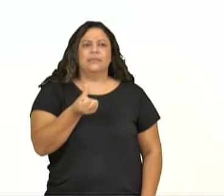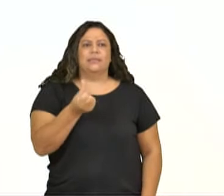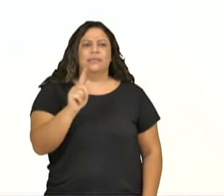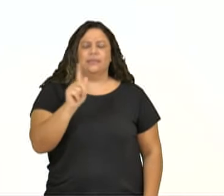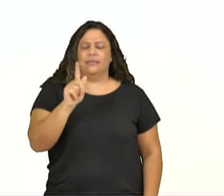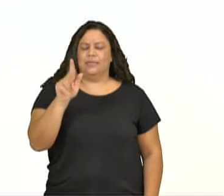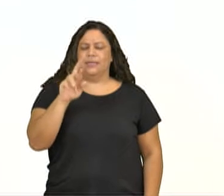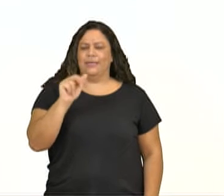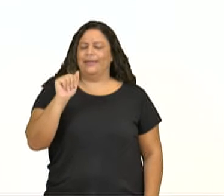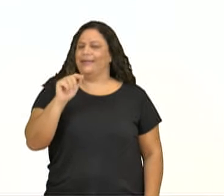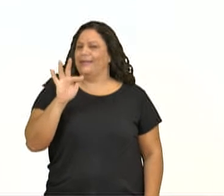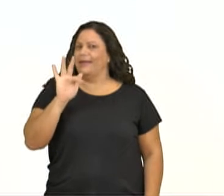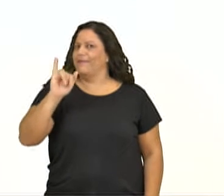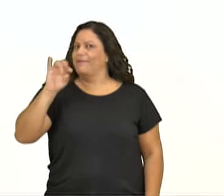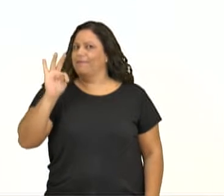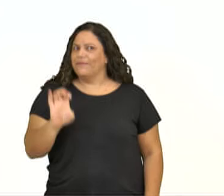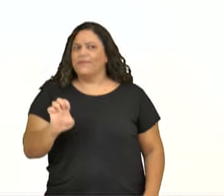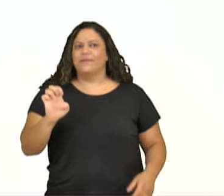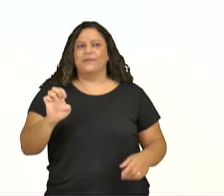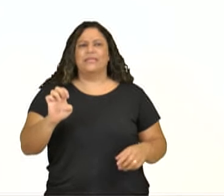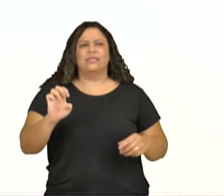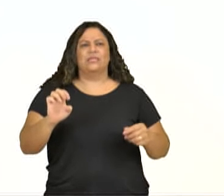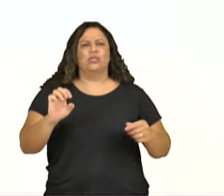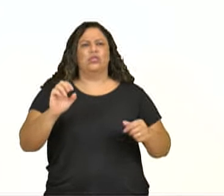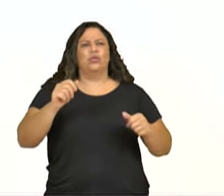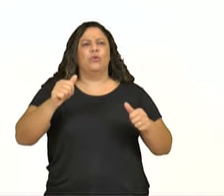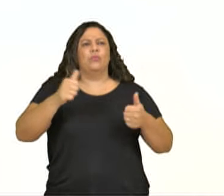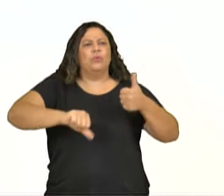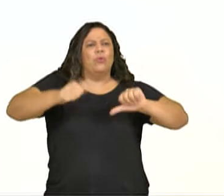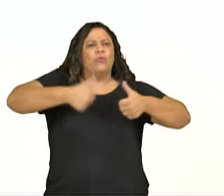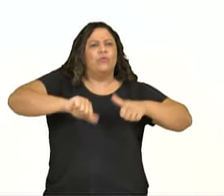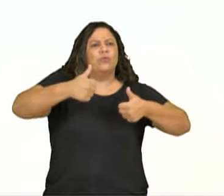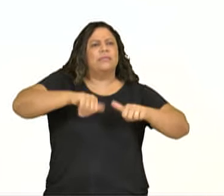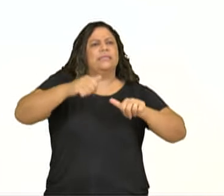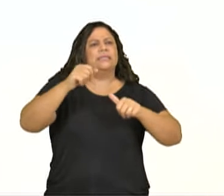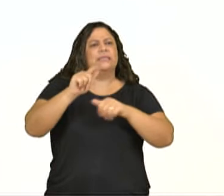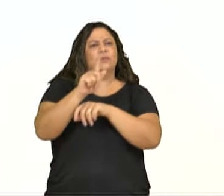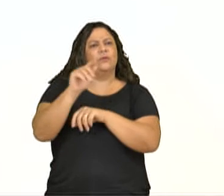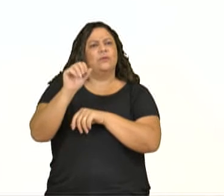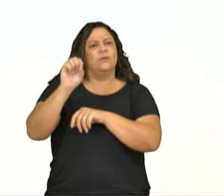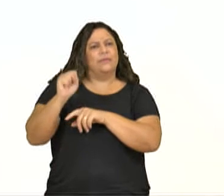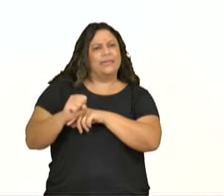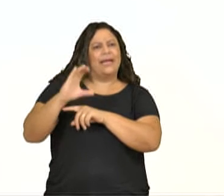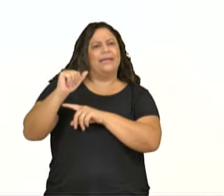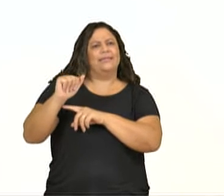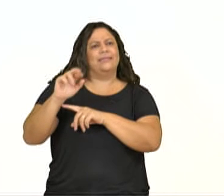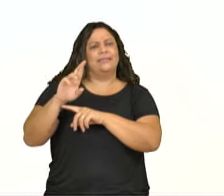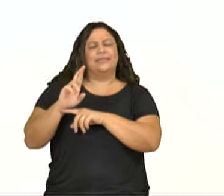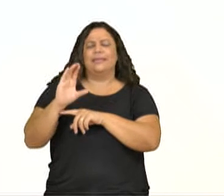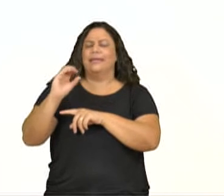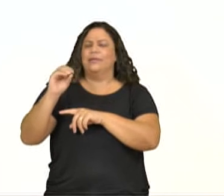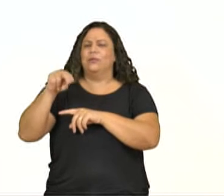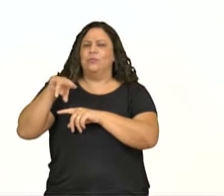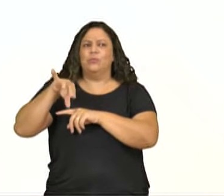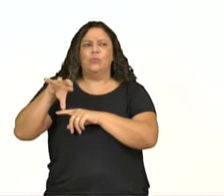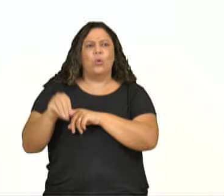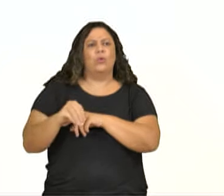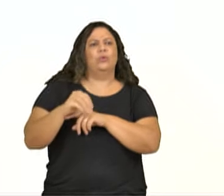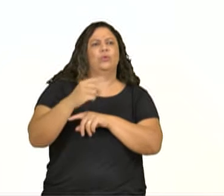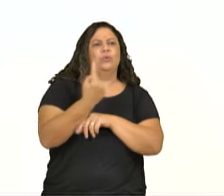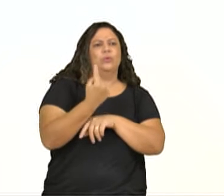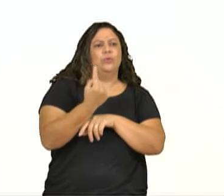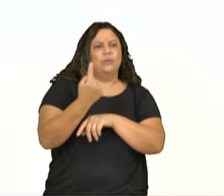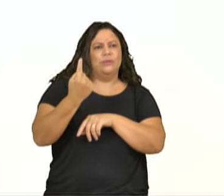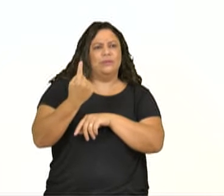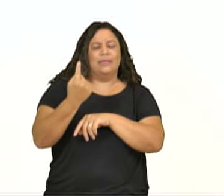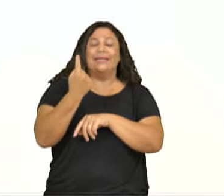de 118,8 gramas de gás carbônico, CO2. Então, eu parto do grafite e obtenho CO2.